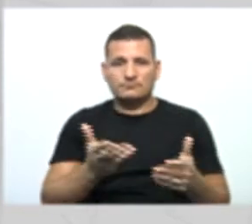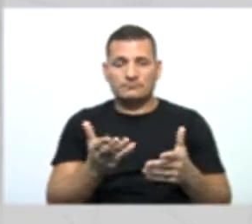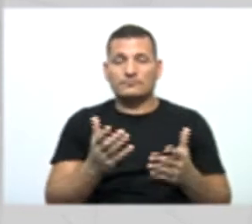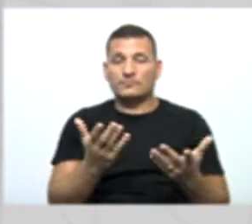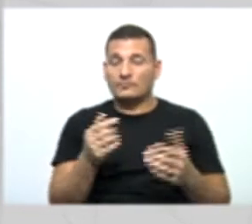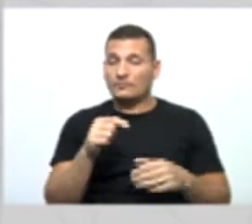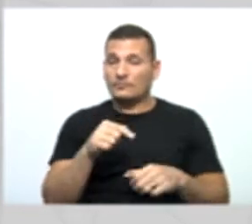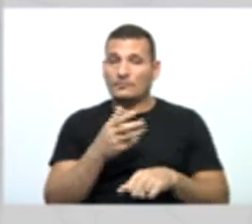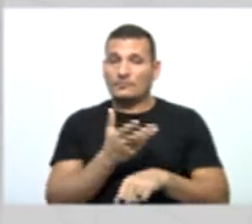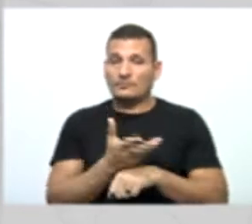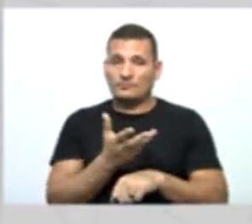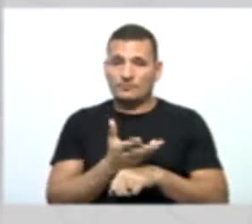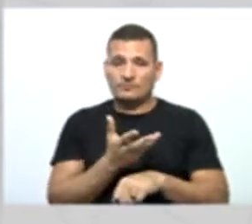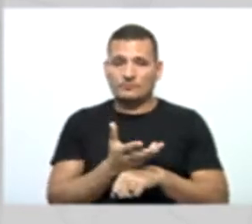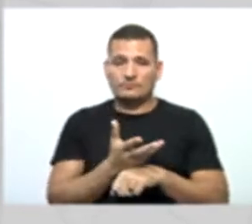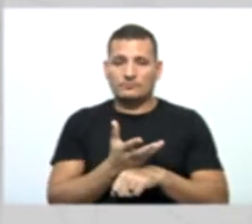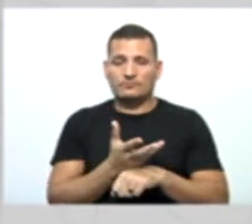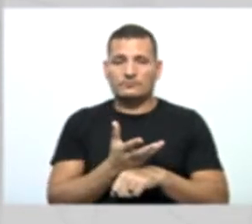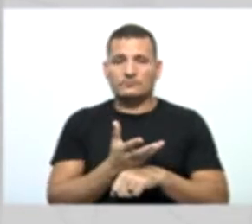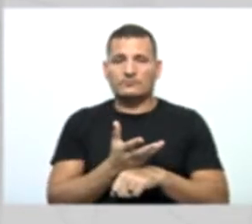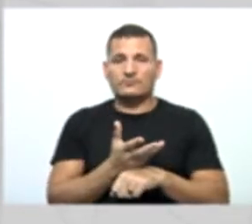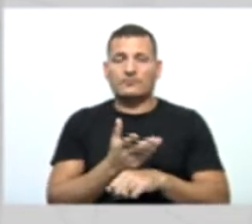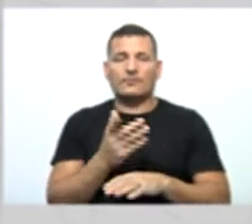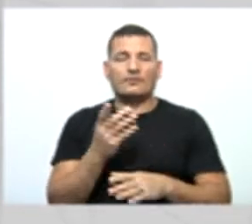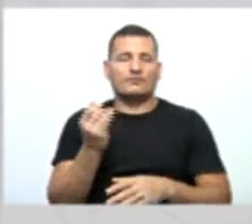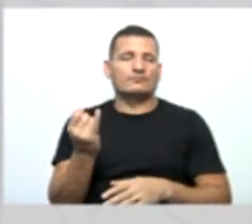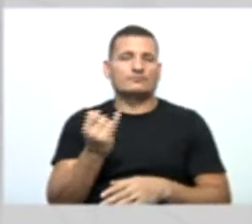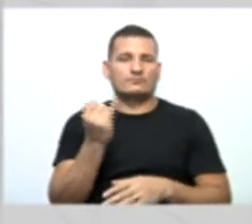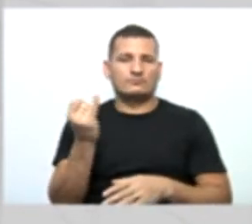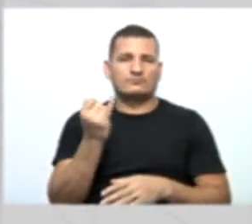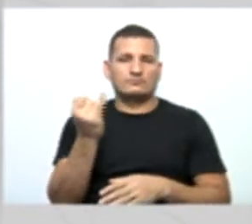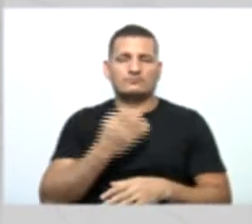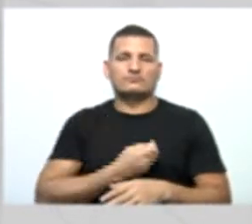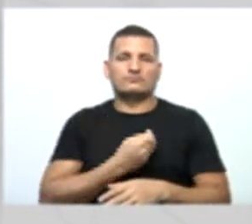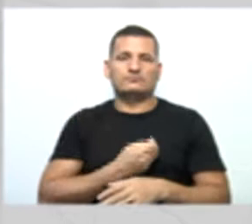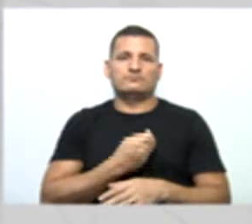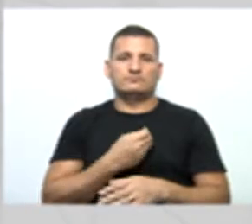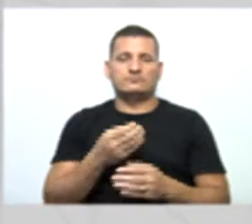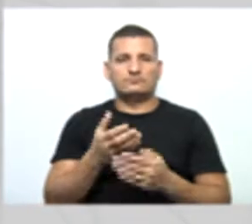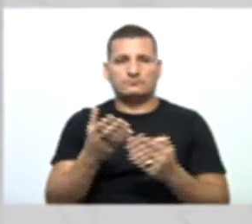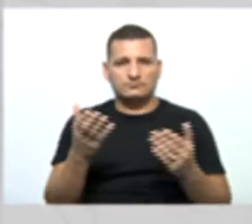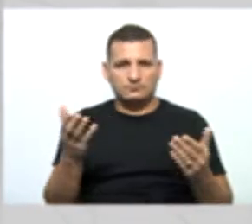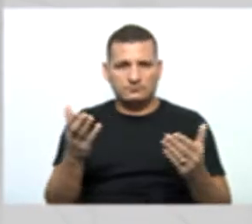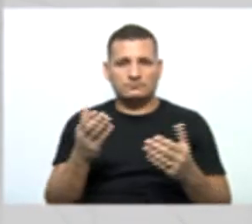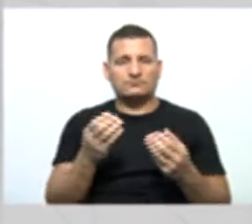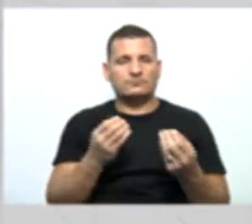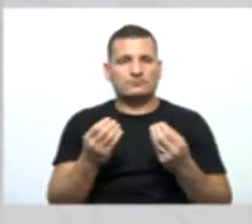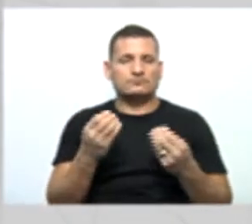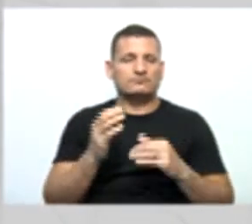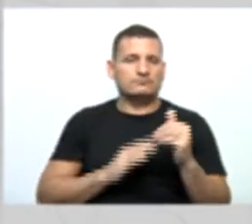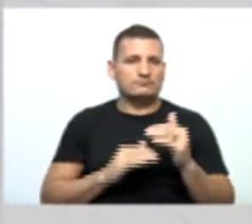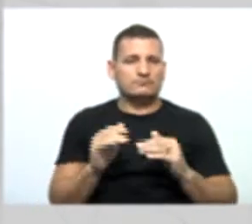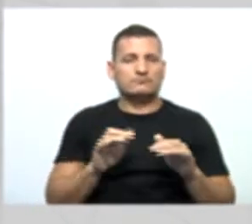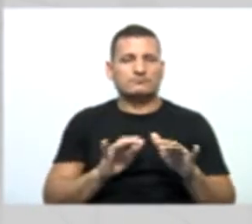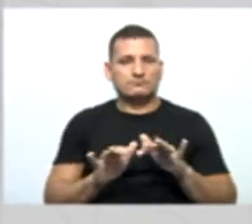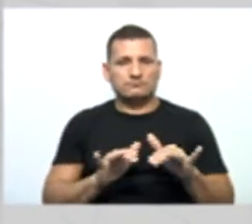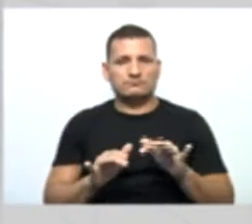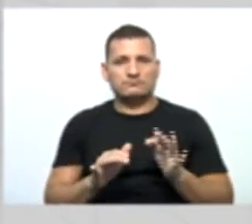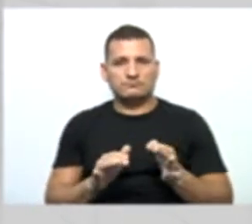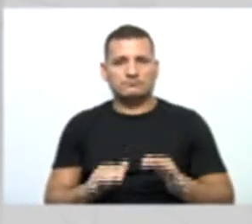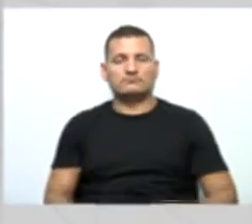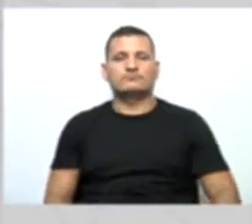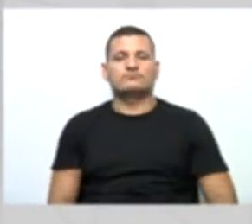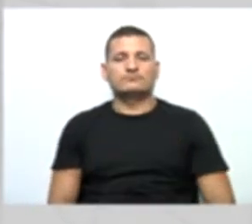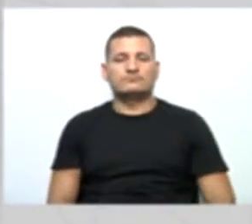essa disciplina é essencial para a carreira de vocês como desenvolvedor. Isso.